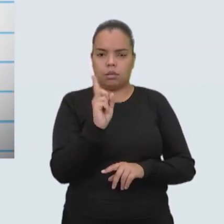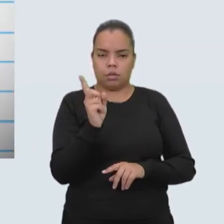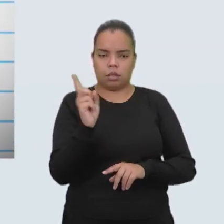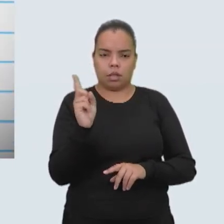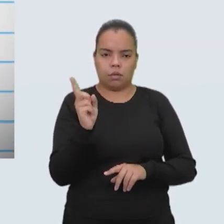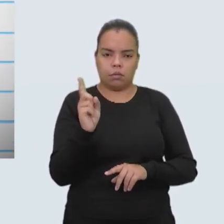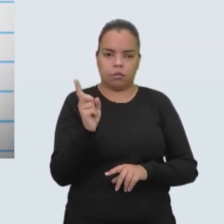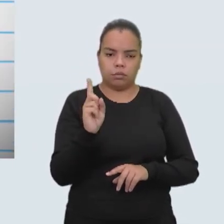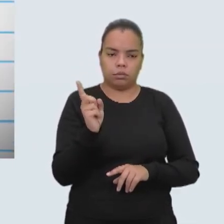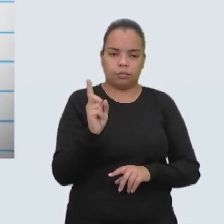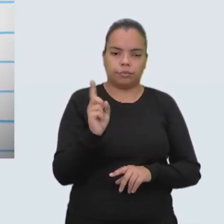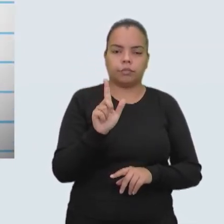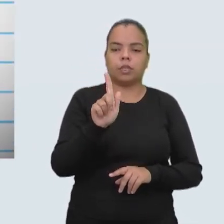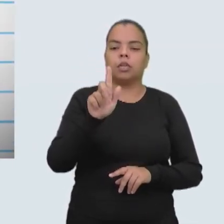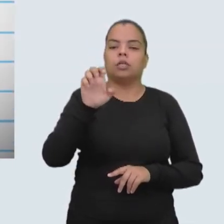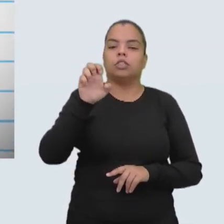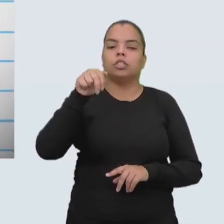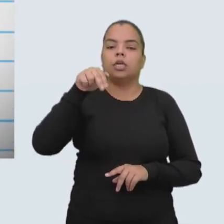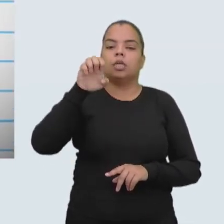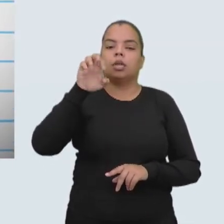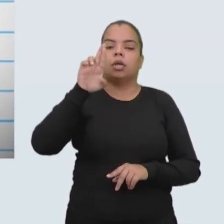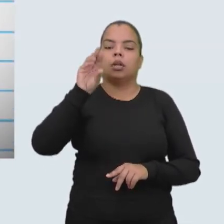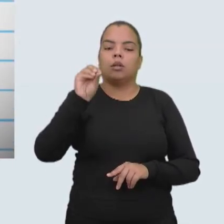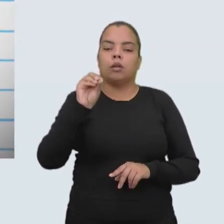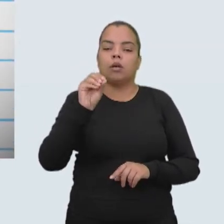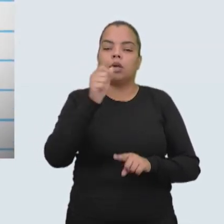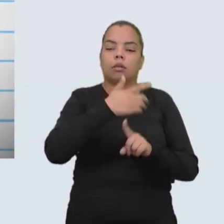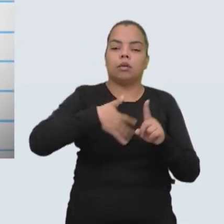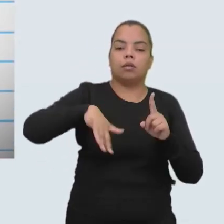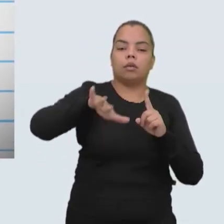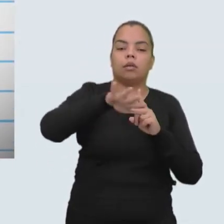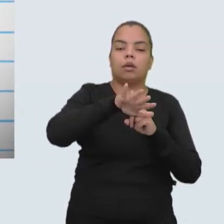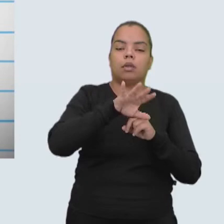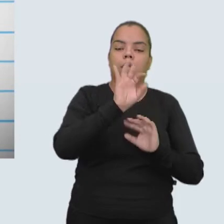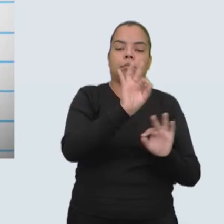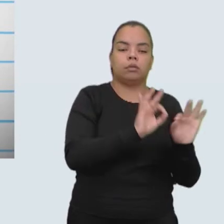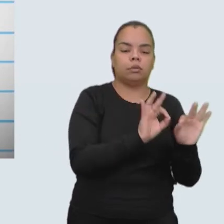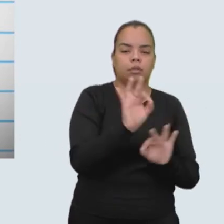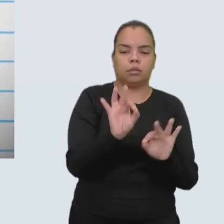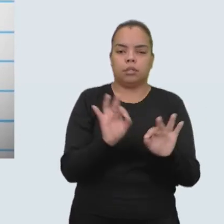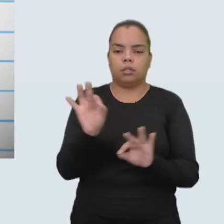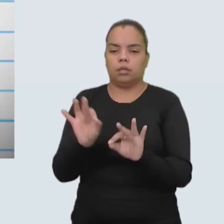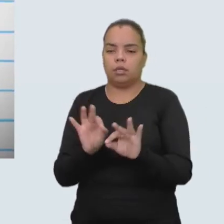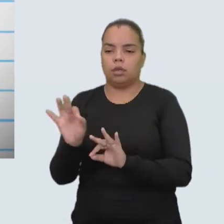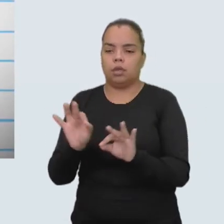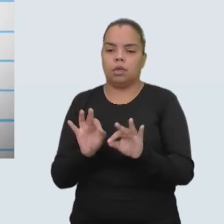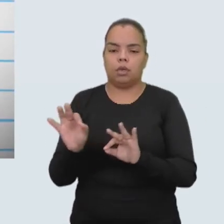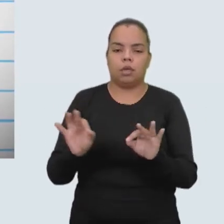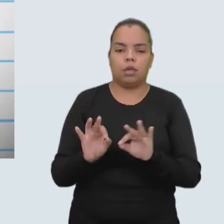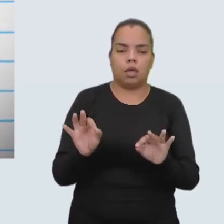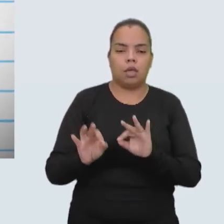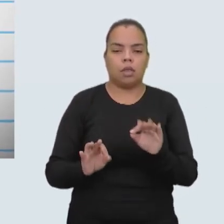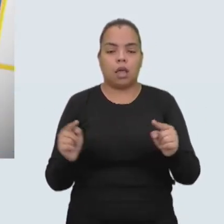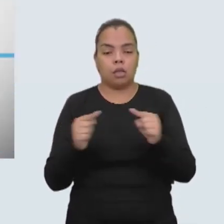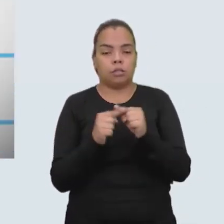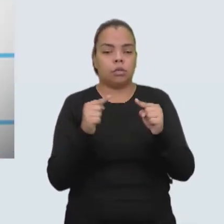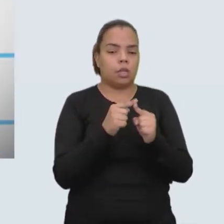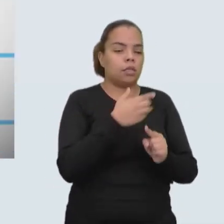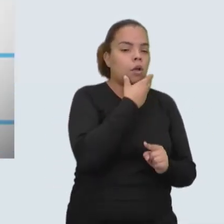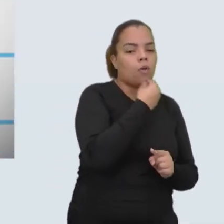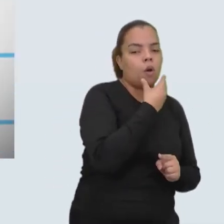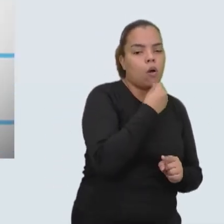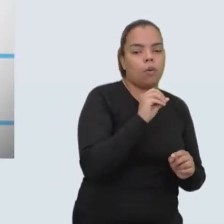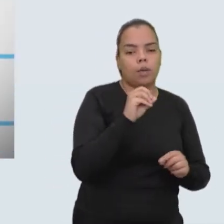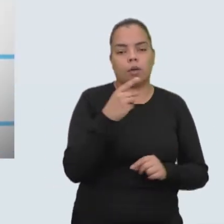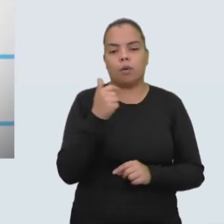por sua vez, se refere às diferenças socialmente construídas, associadas com o sexo feminino ou masculino.